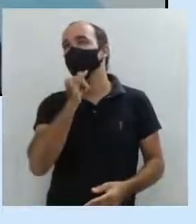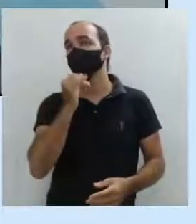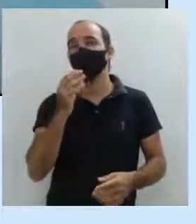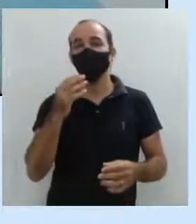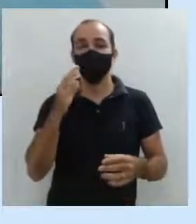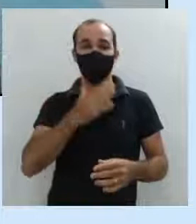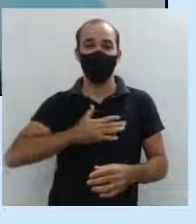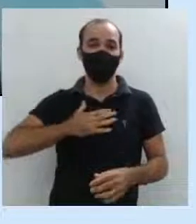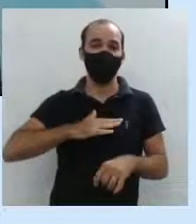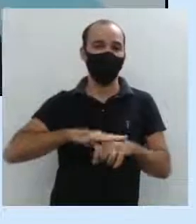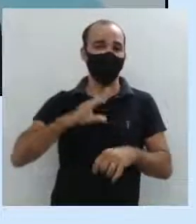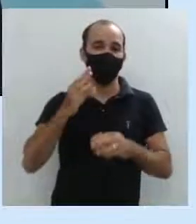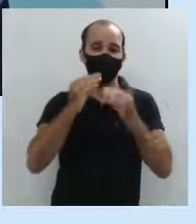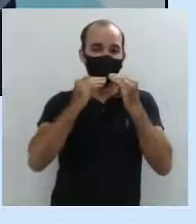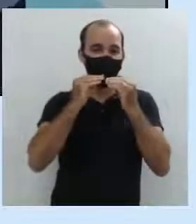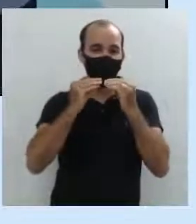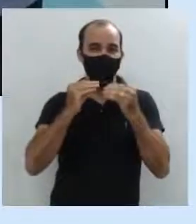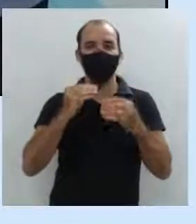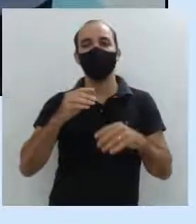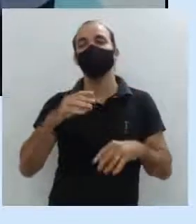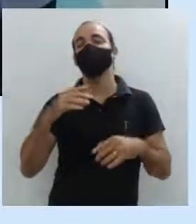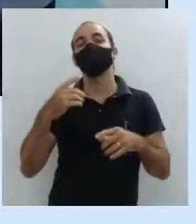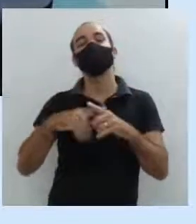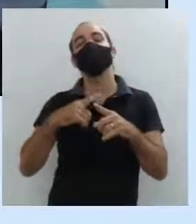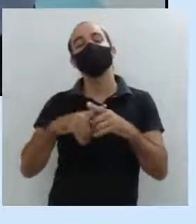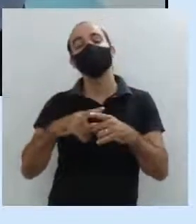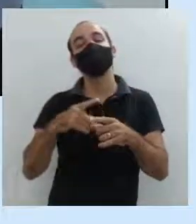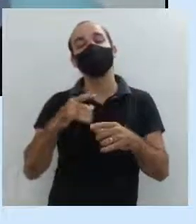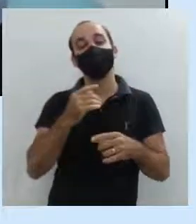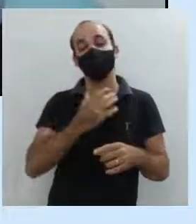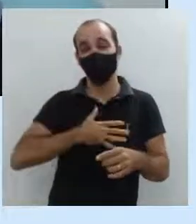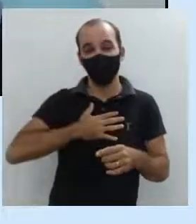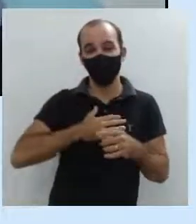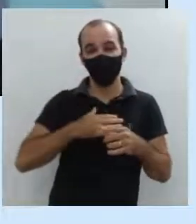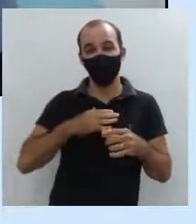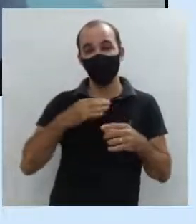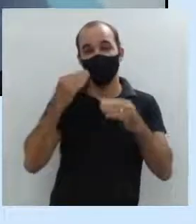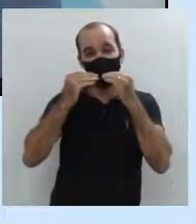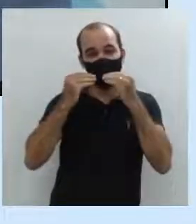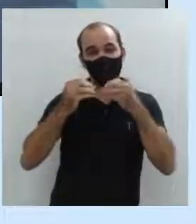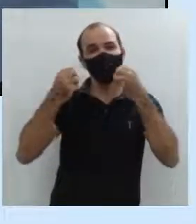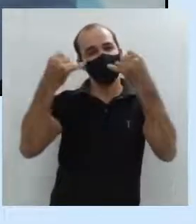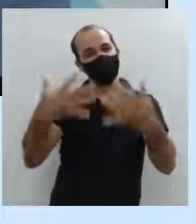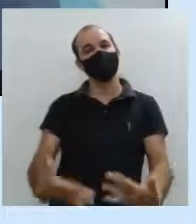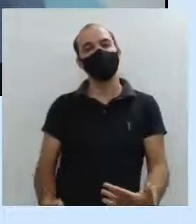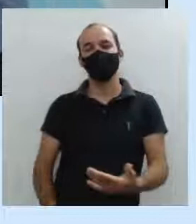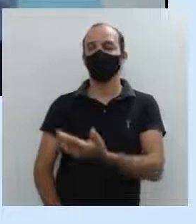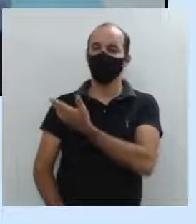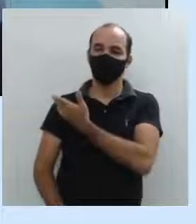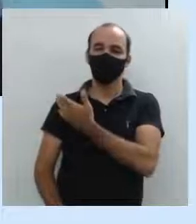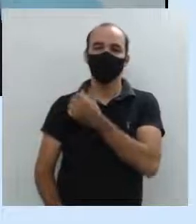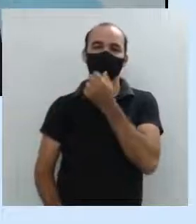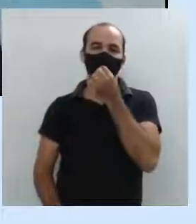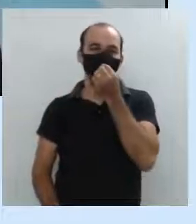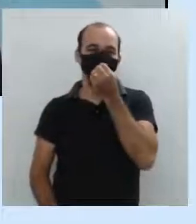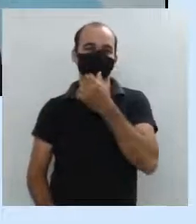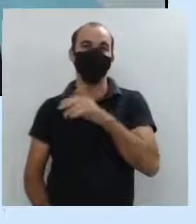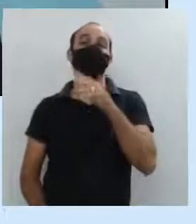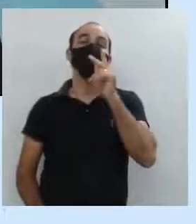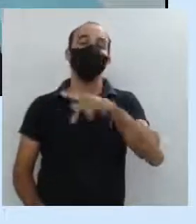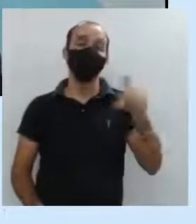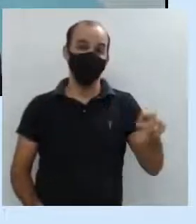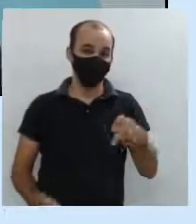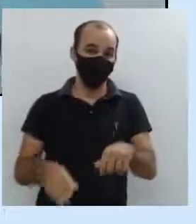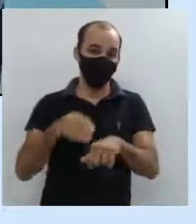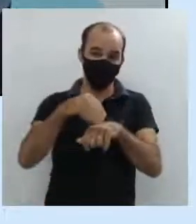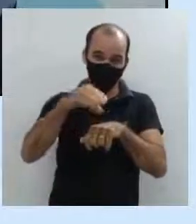favorito, ok? Eu vou dar algumas dicas sobre o meu programa de TV favorito e eu quero ver se você vai acertar. Se